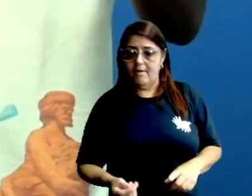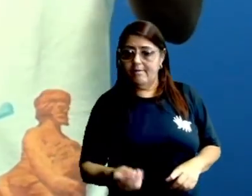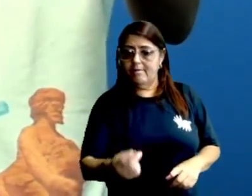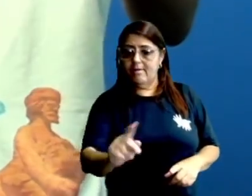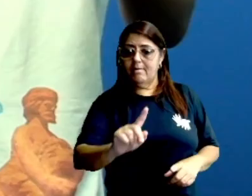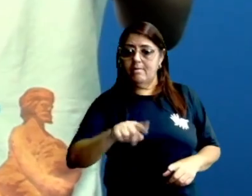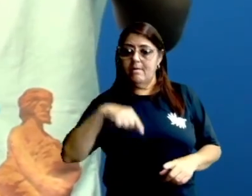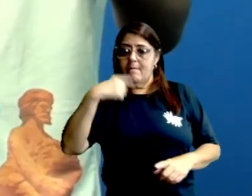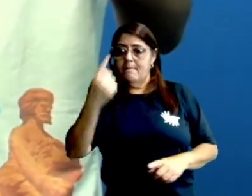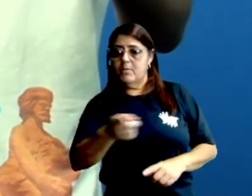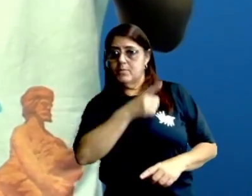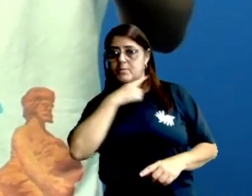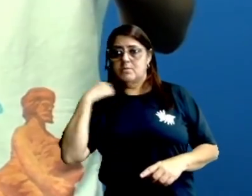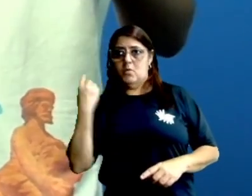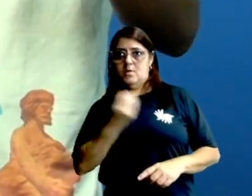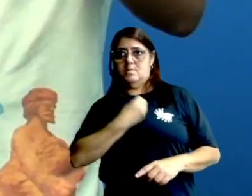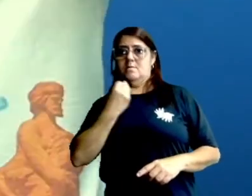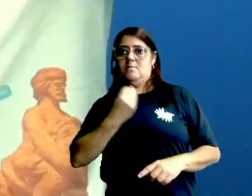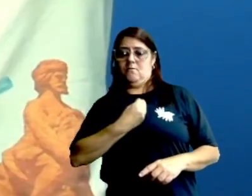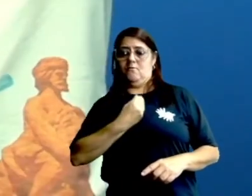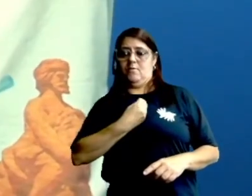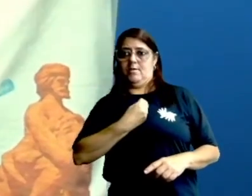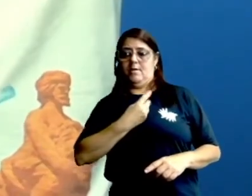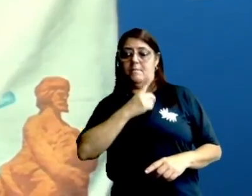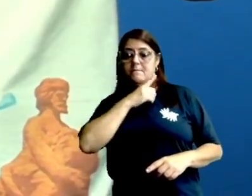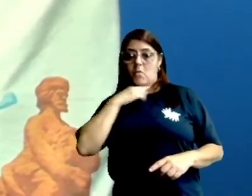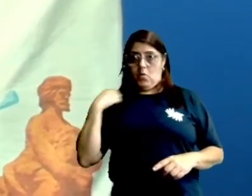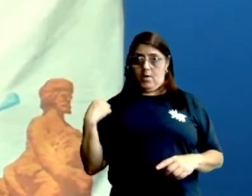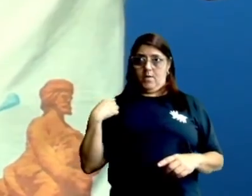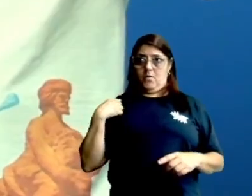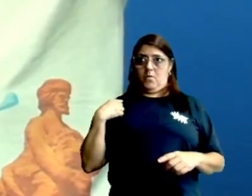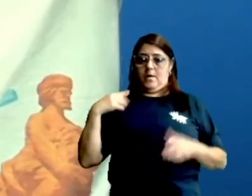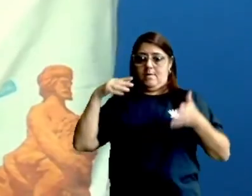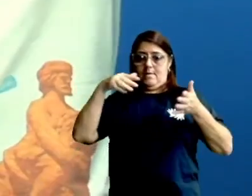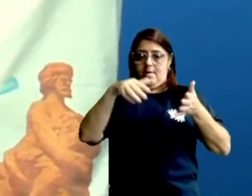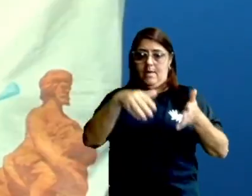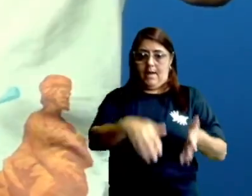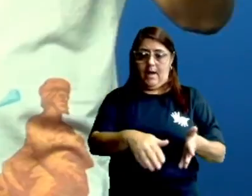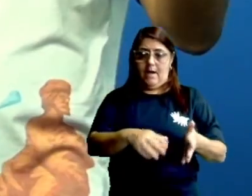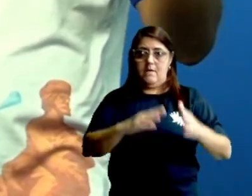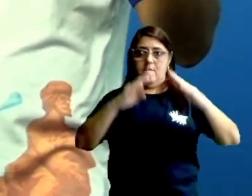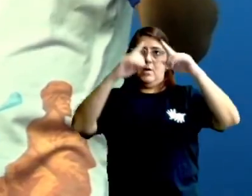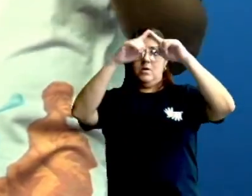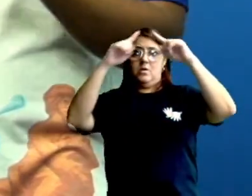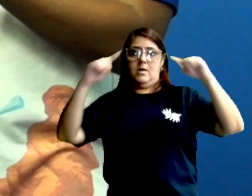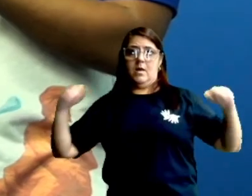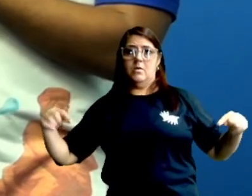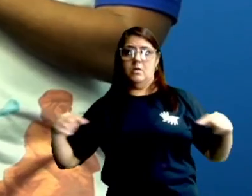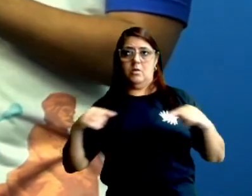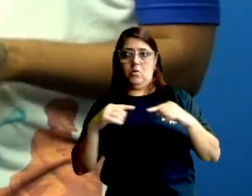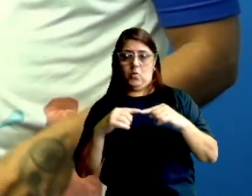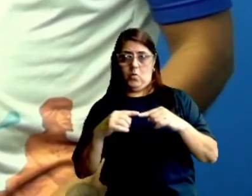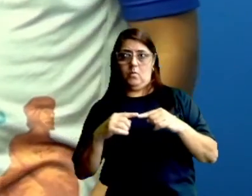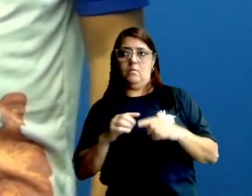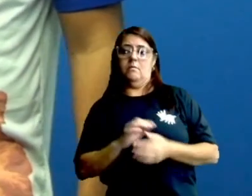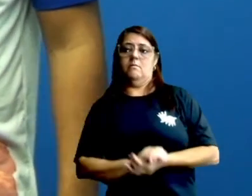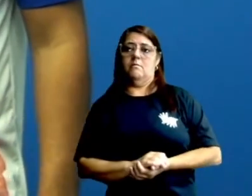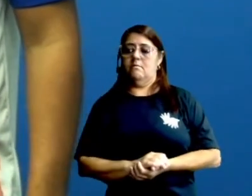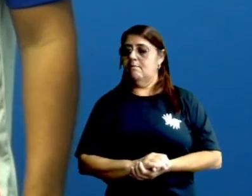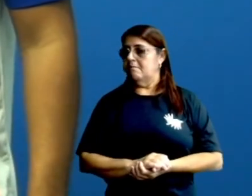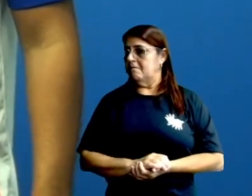depois que ele morresse na sua vida terrena então a gente tem que fazer todo o ritualismo e ritual tava ligado ao Deus Hórus tá